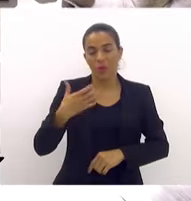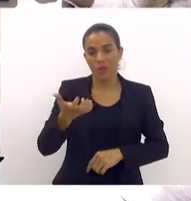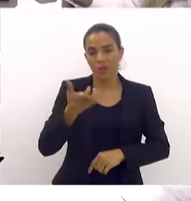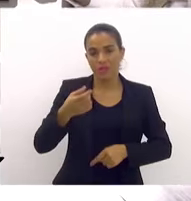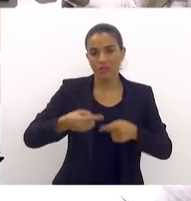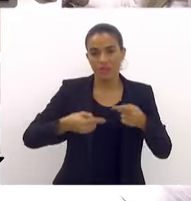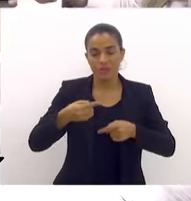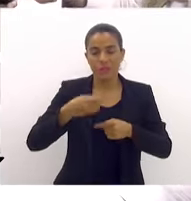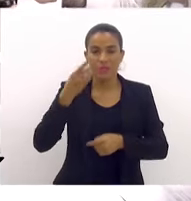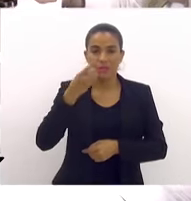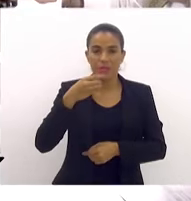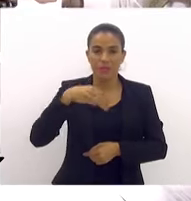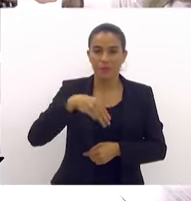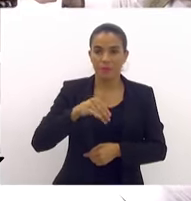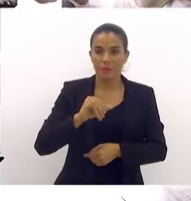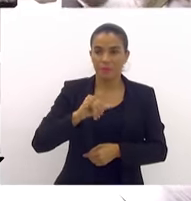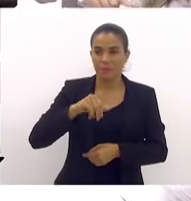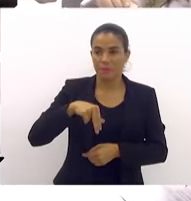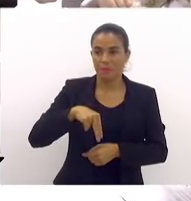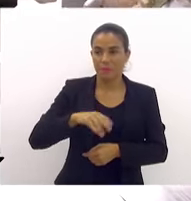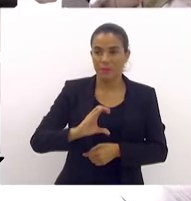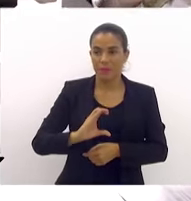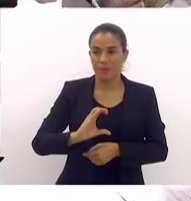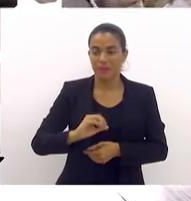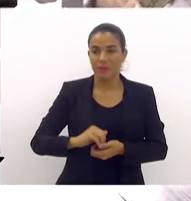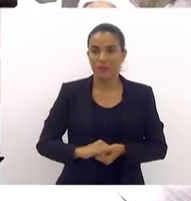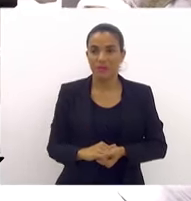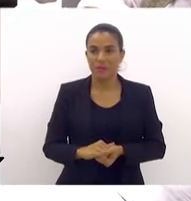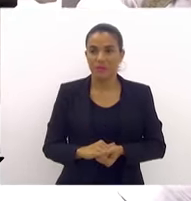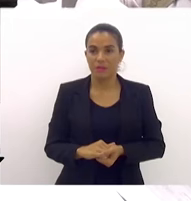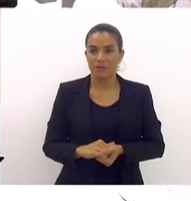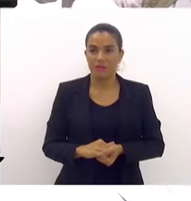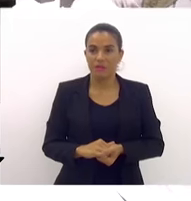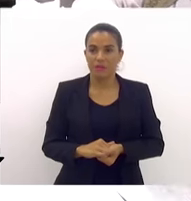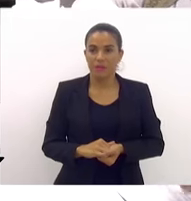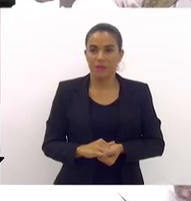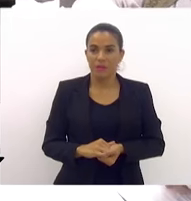presidente. Para discutir, deputado Carlos Mink. Enquanto verifica aqui, deputado Serafini.